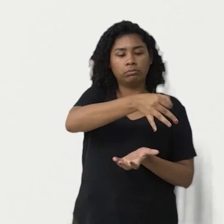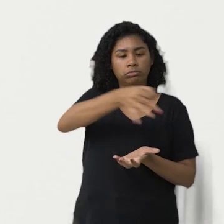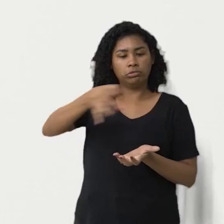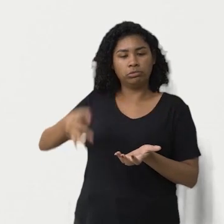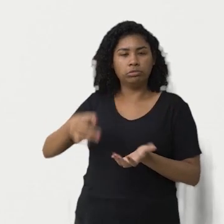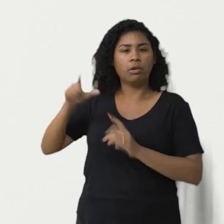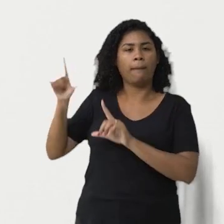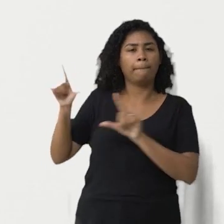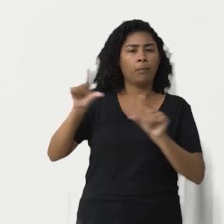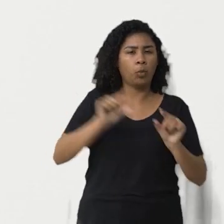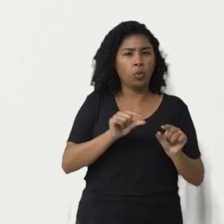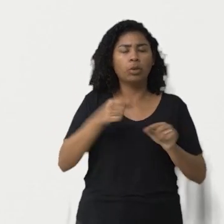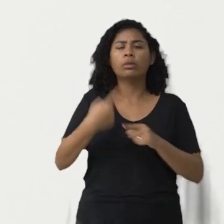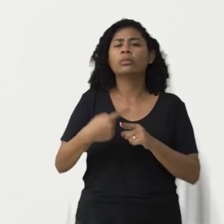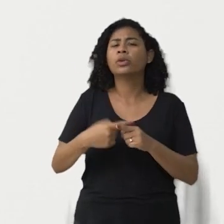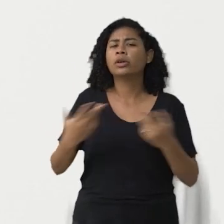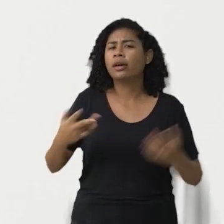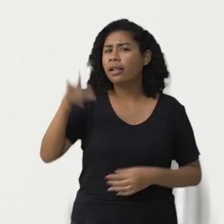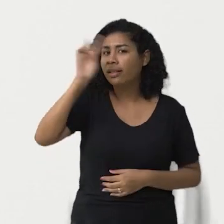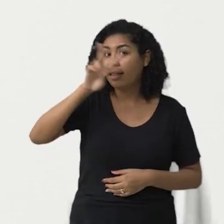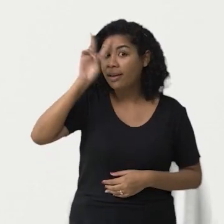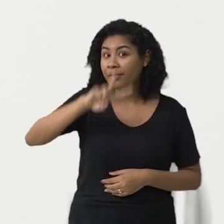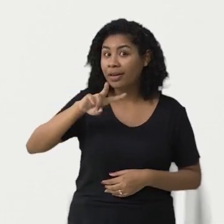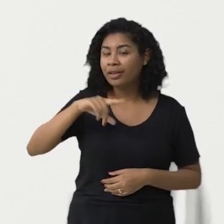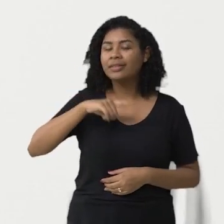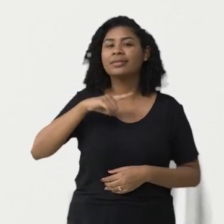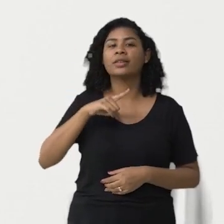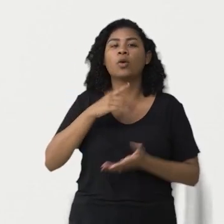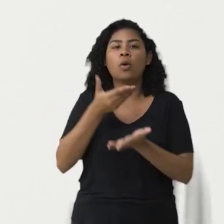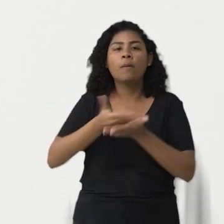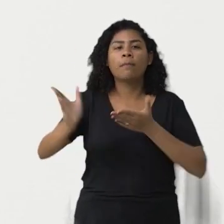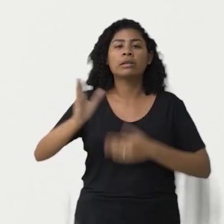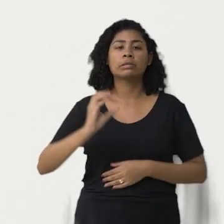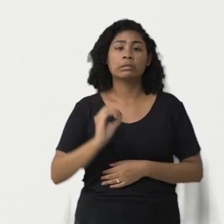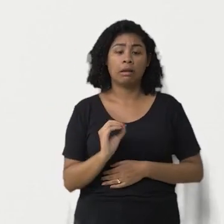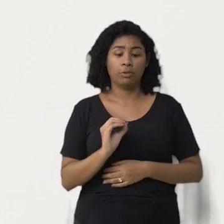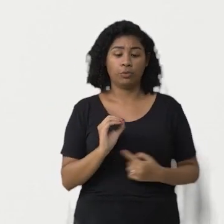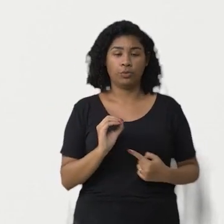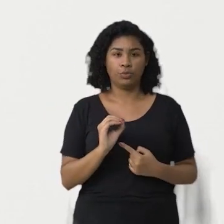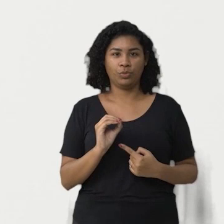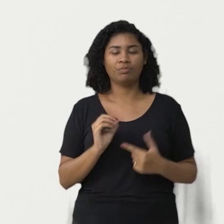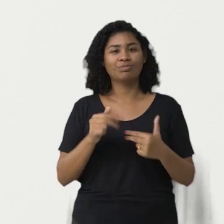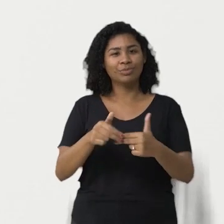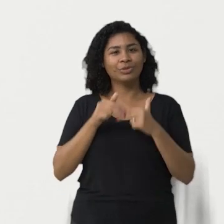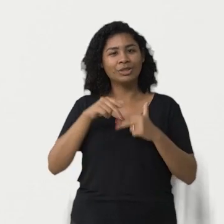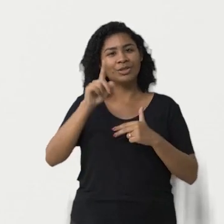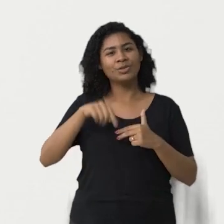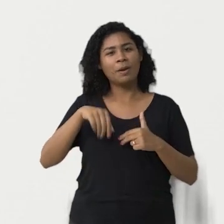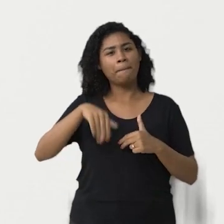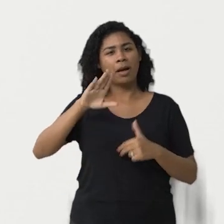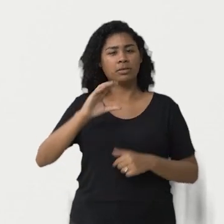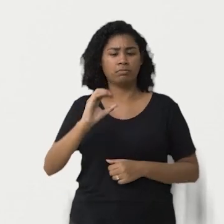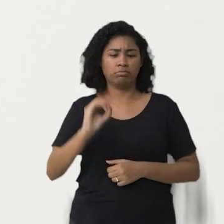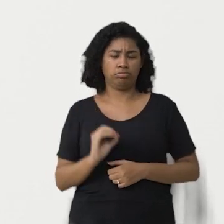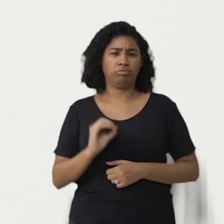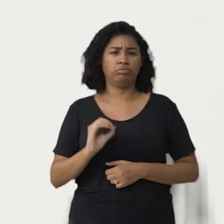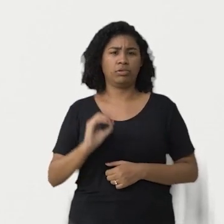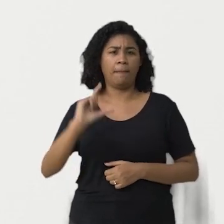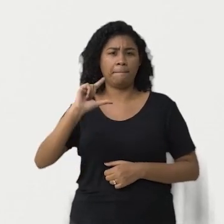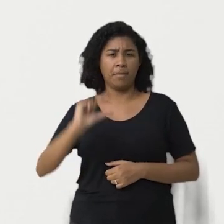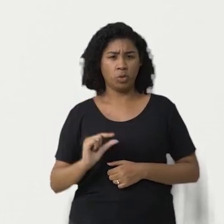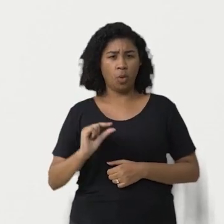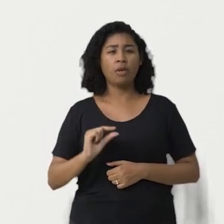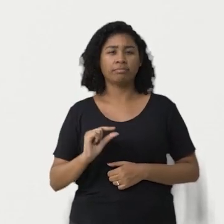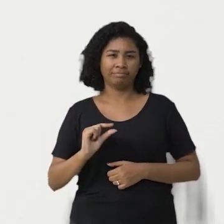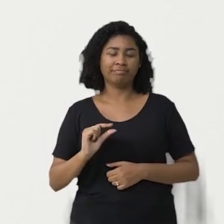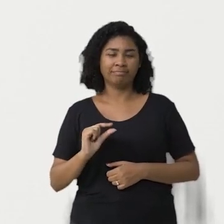latitude. Por quê? Lembrando, lá a linha do Equador começa em 0 grau, né? Então, é a área mais baixa ali da latitude, 0